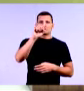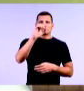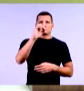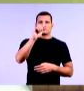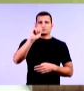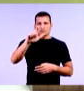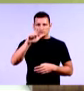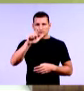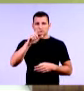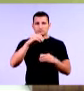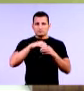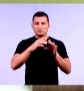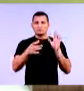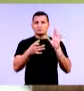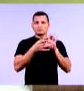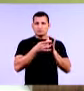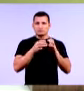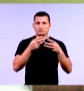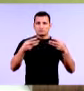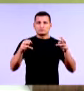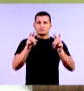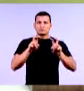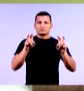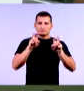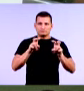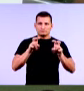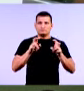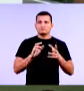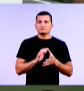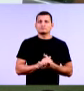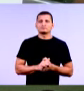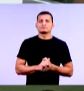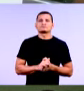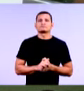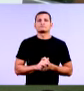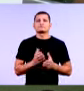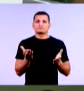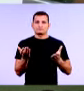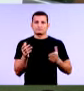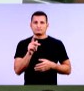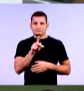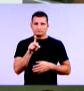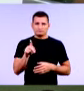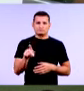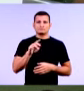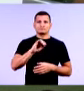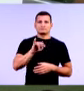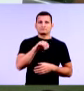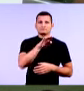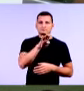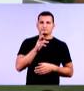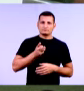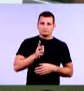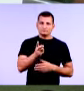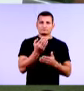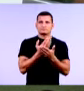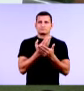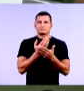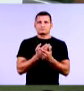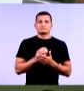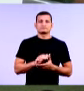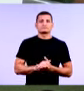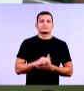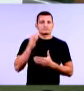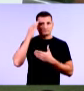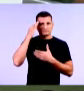do contexto das redes de computadores. Daí eu passo novamente para o professor João Batista para a gente continuar a aula. Obrigado